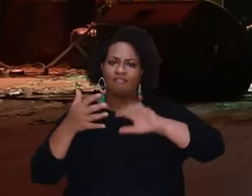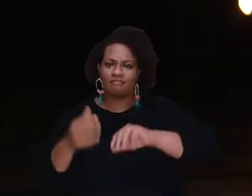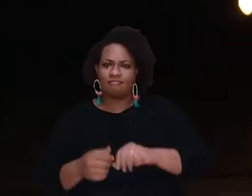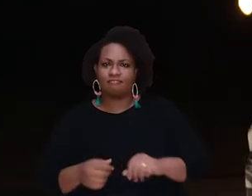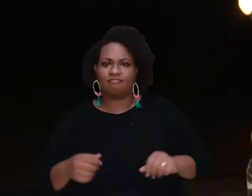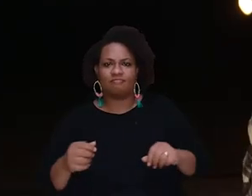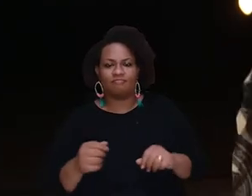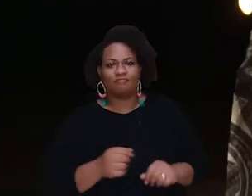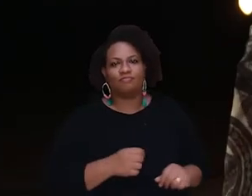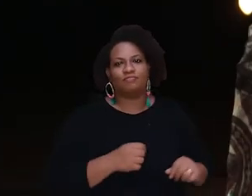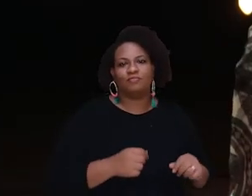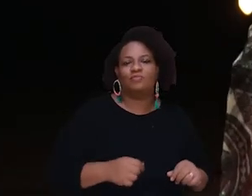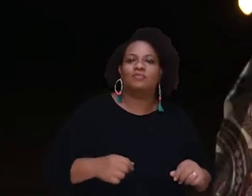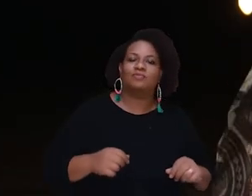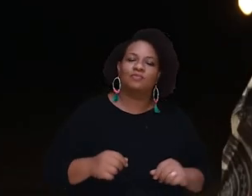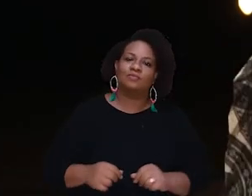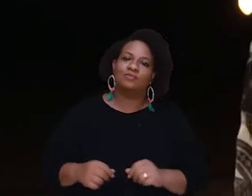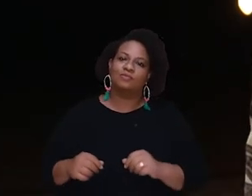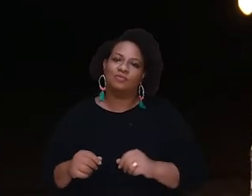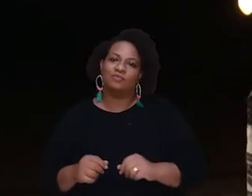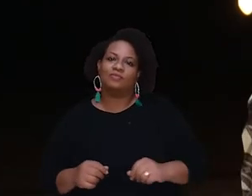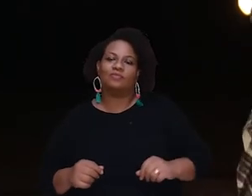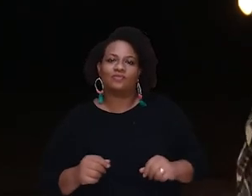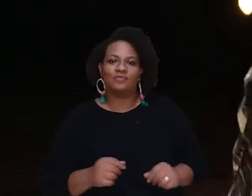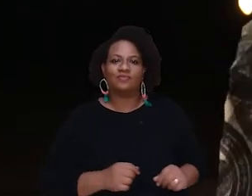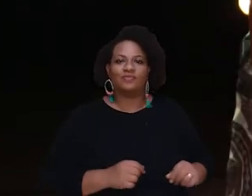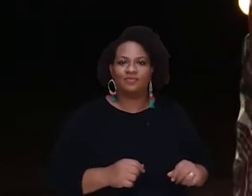Caô, o cabecilé, caô.